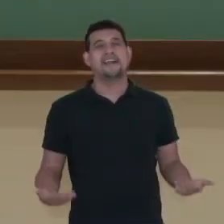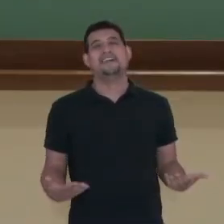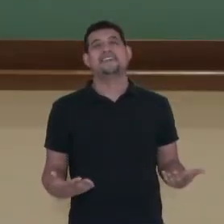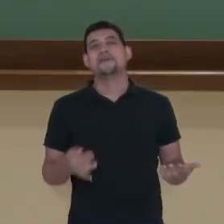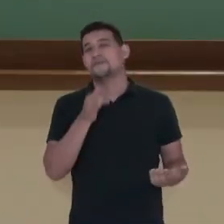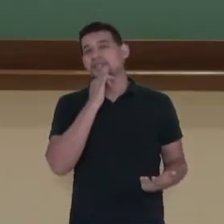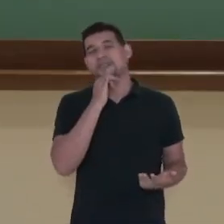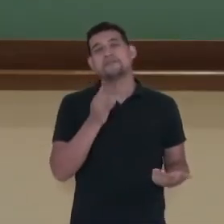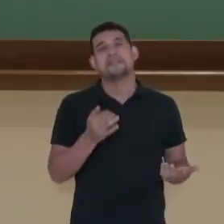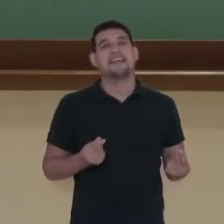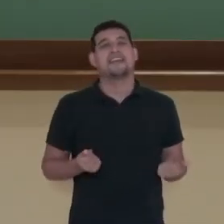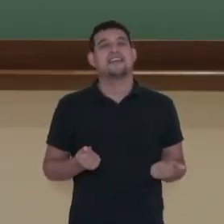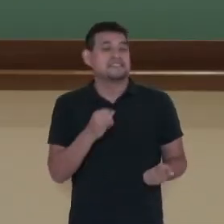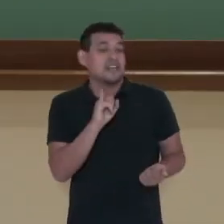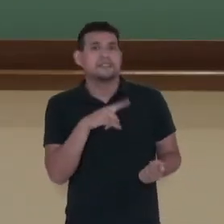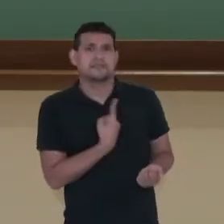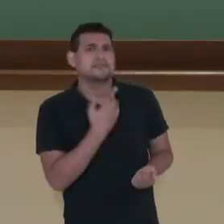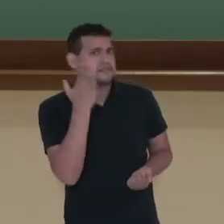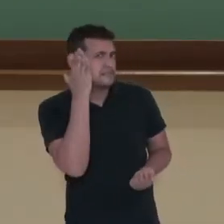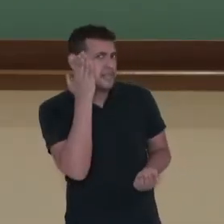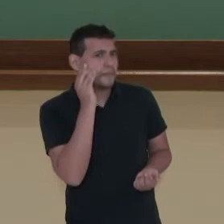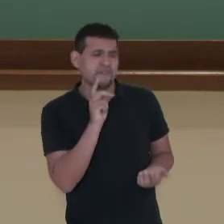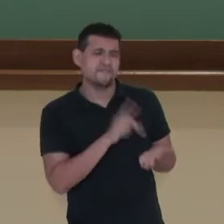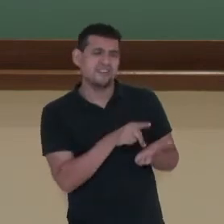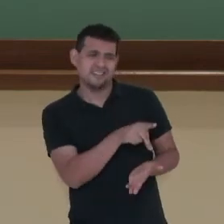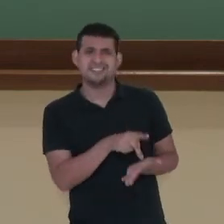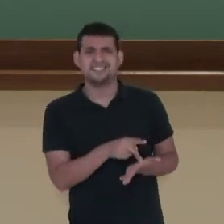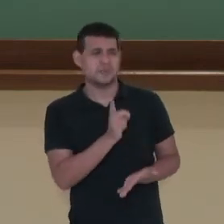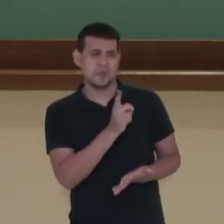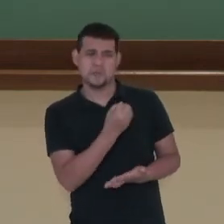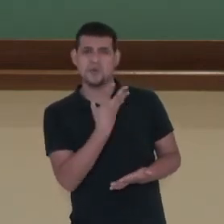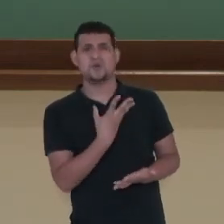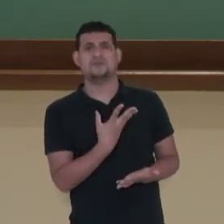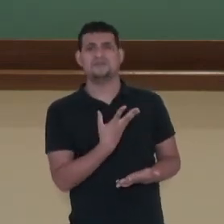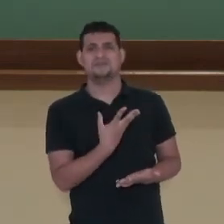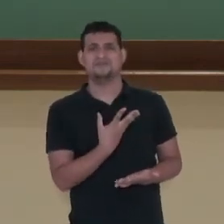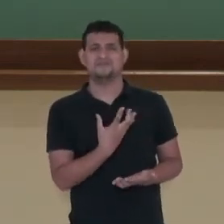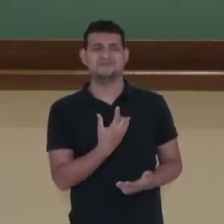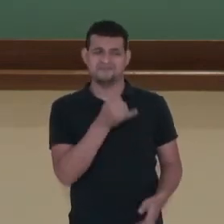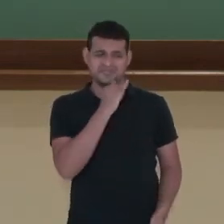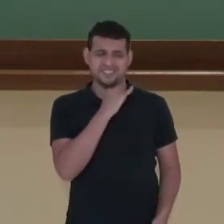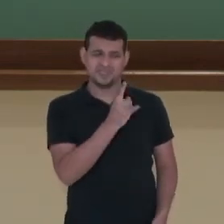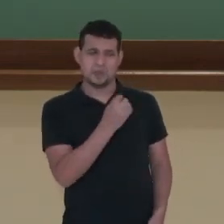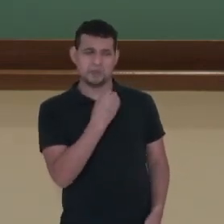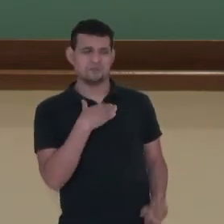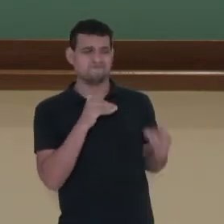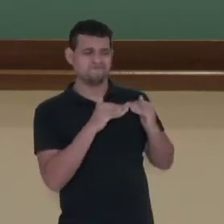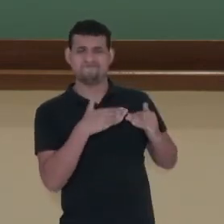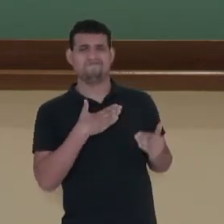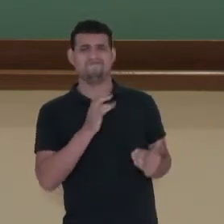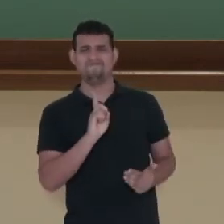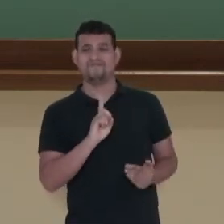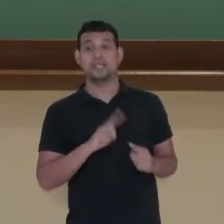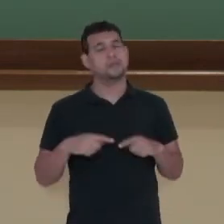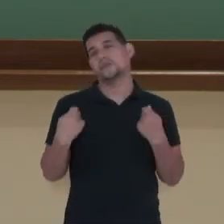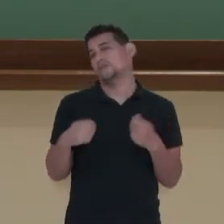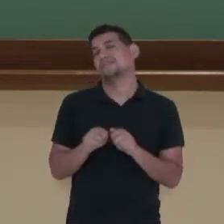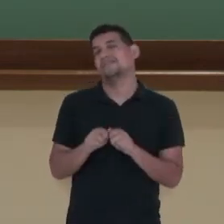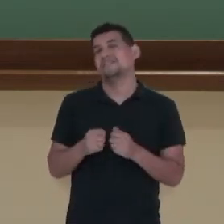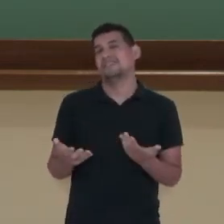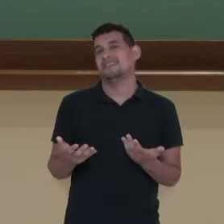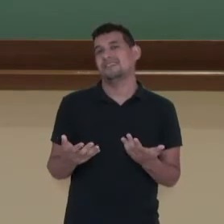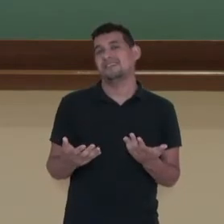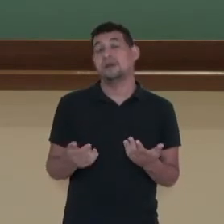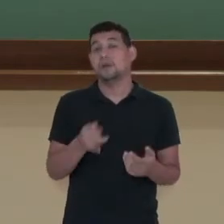que se nós sabemos que realmente aquilo não é bom para nós, né, nós não devemos fazer.